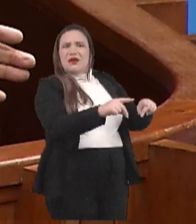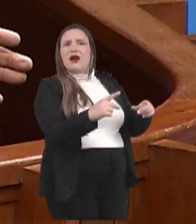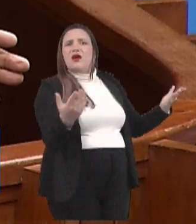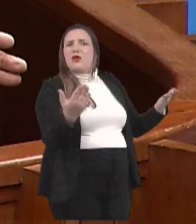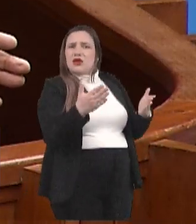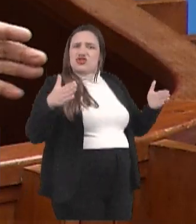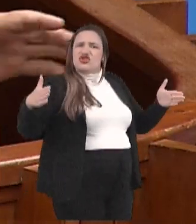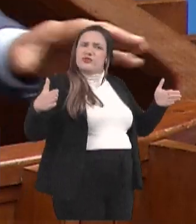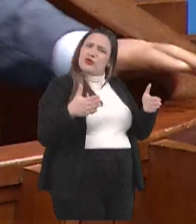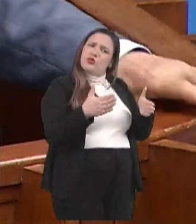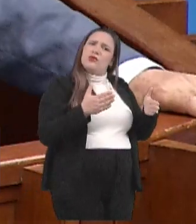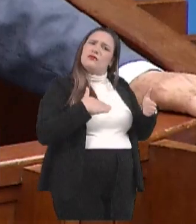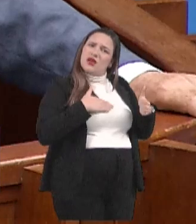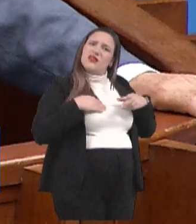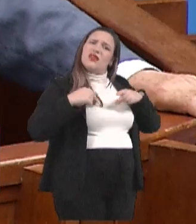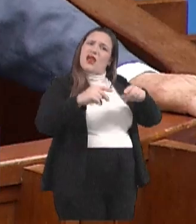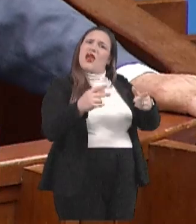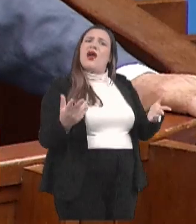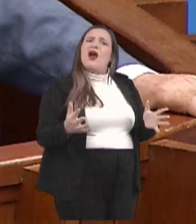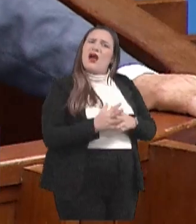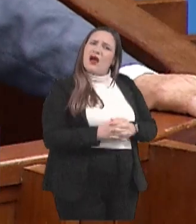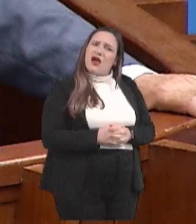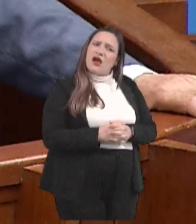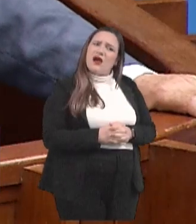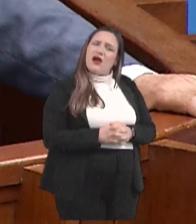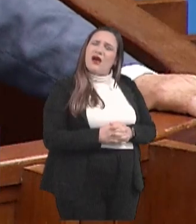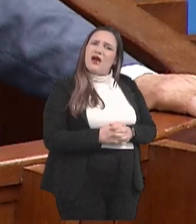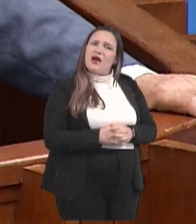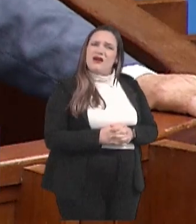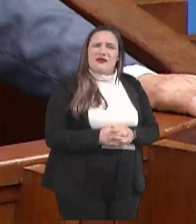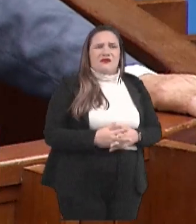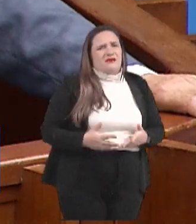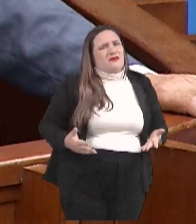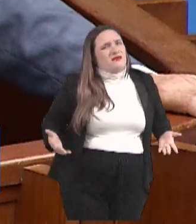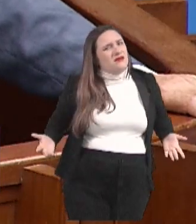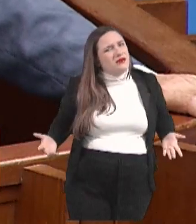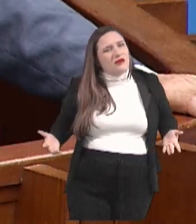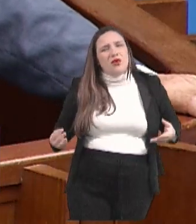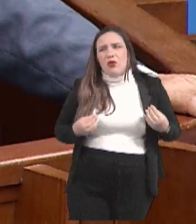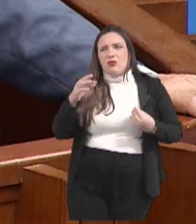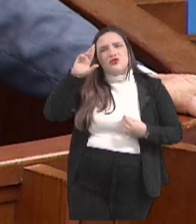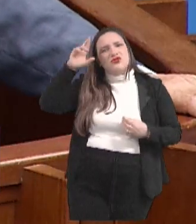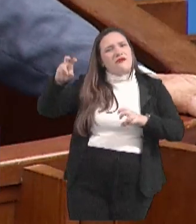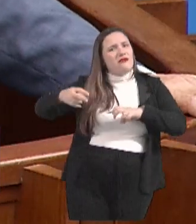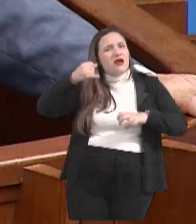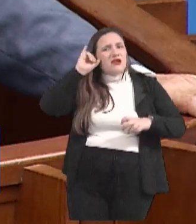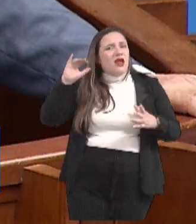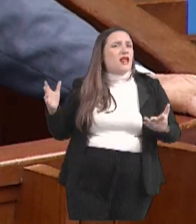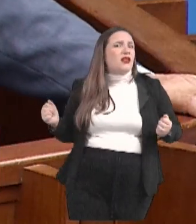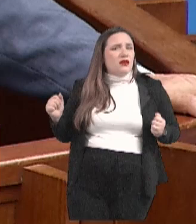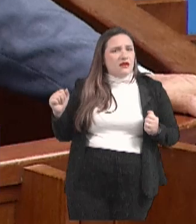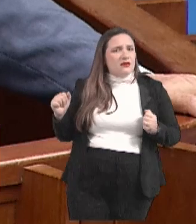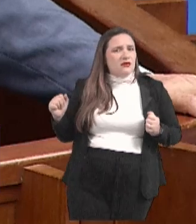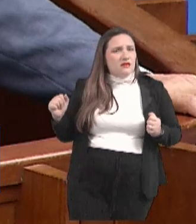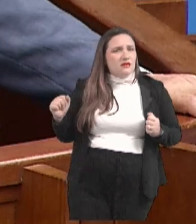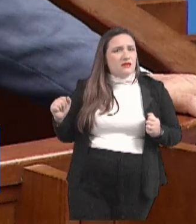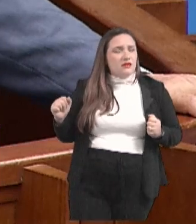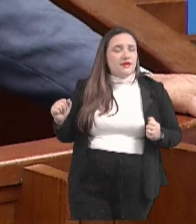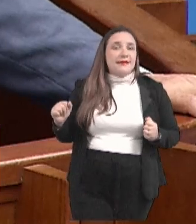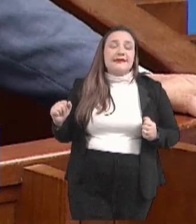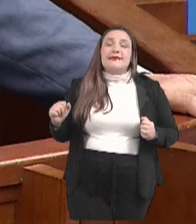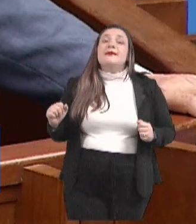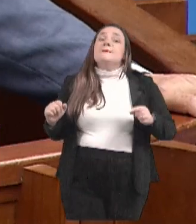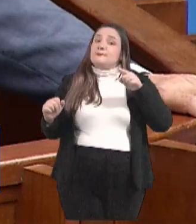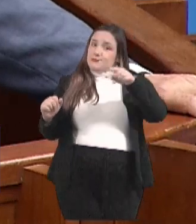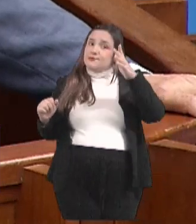terras. Isso é um absurdo, Zeca, para o setor produtivo. Porque as pessoas estão aqui, e Vossa